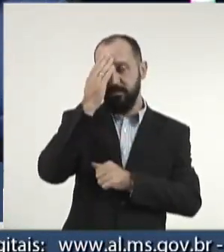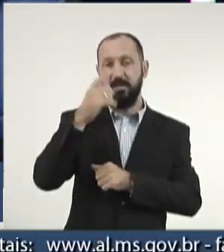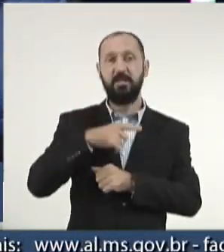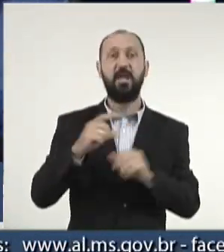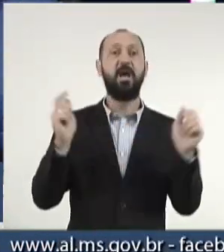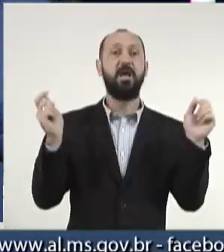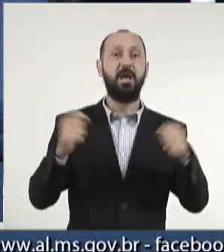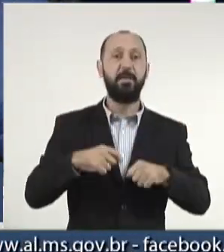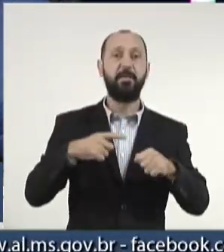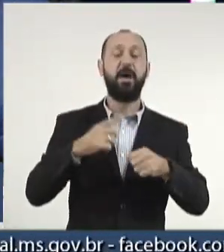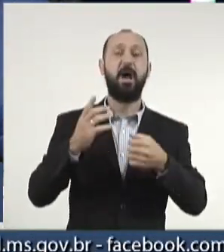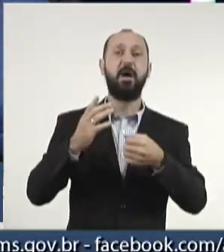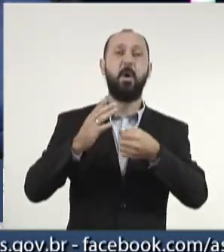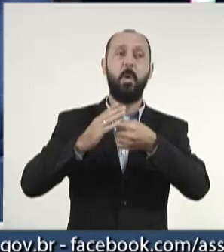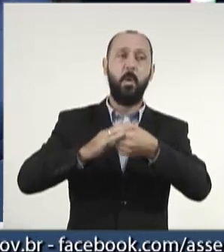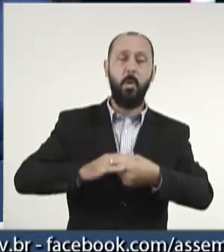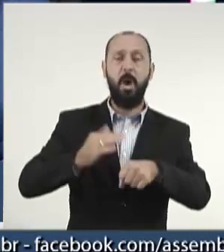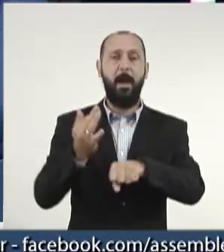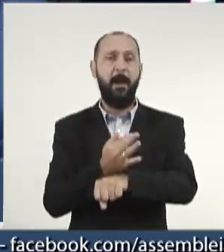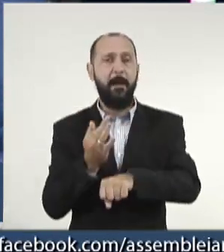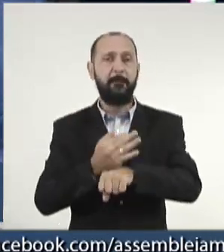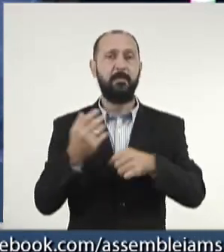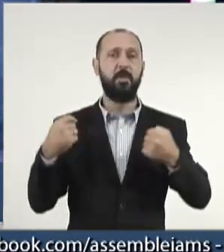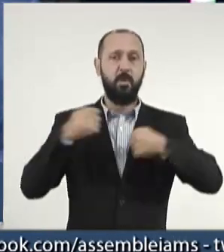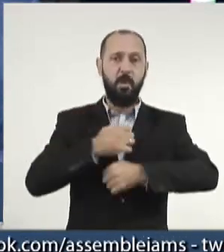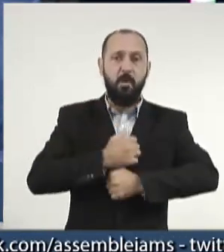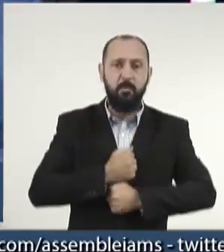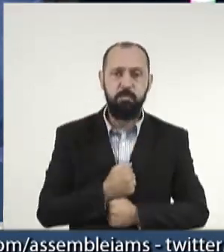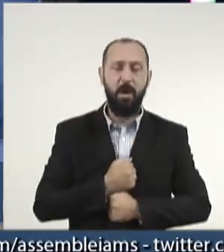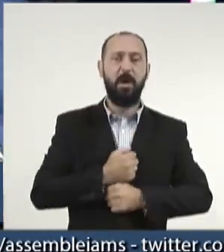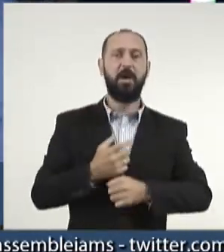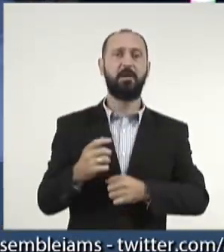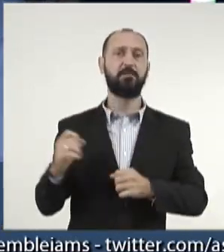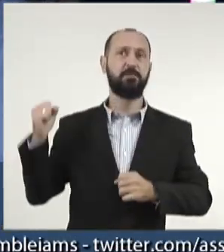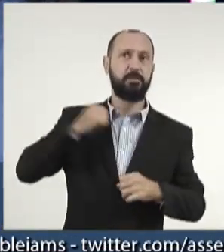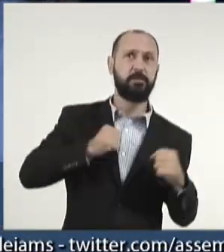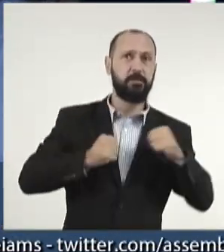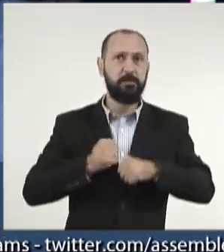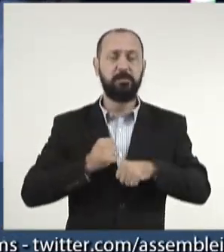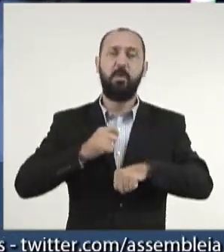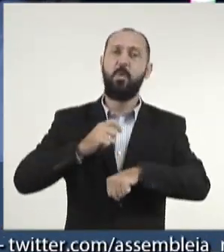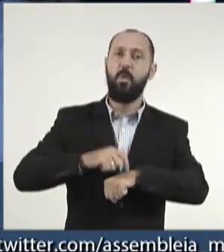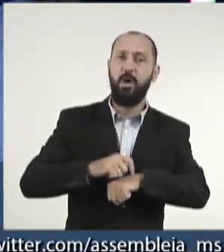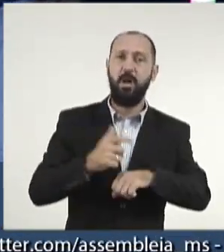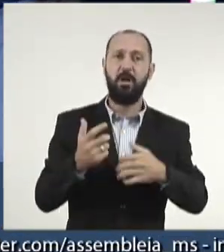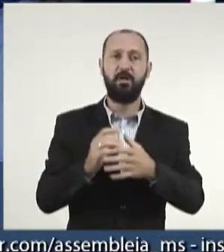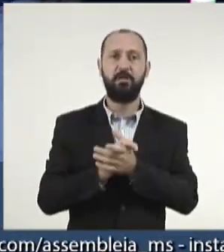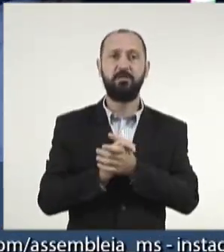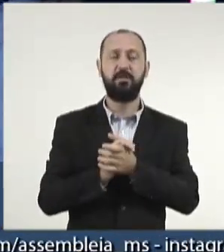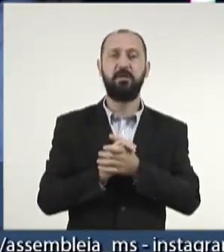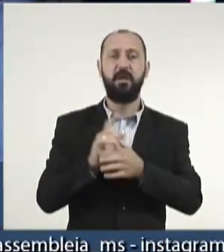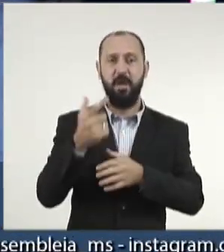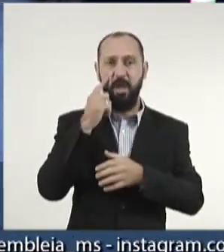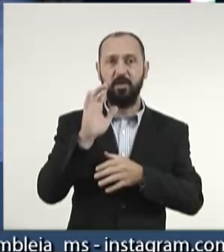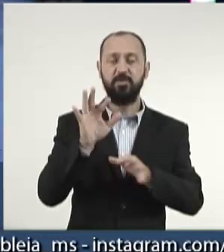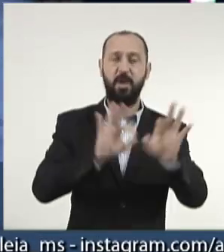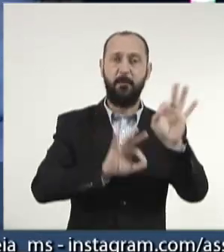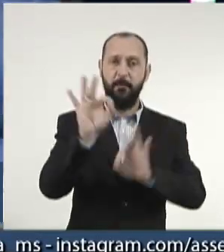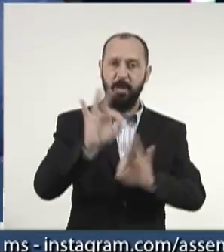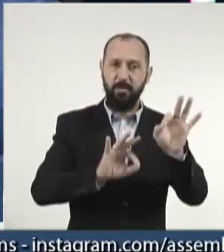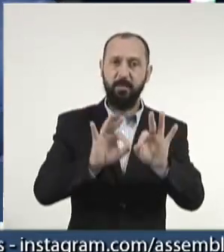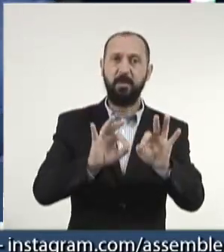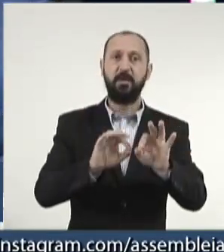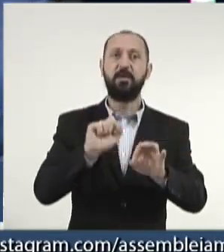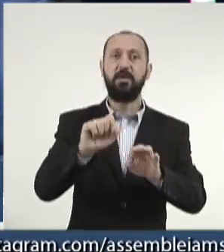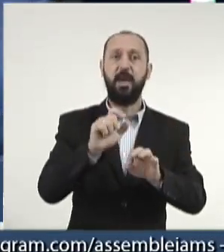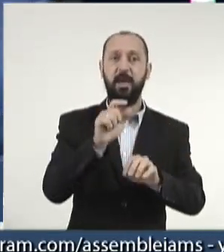a capacidade de suportar a farda, o peso que ele tem que carregar, o horário. Então é uma coisa planejada para que